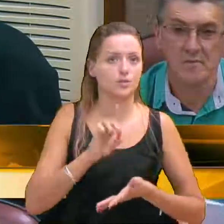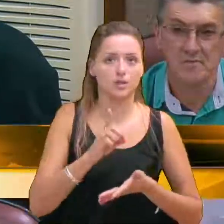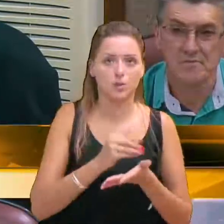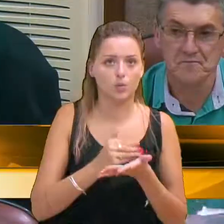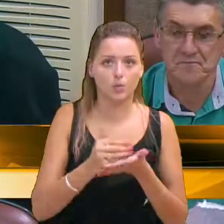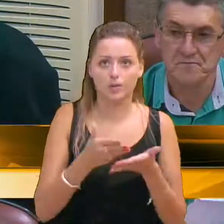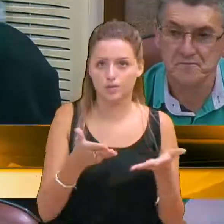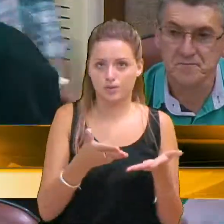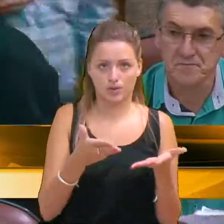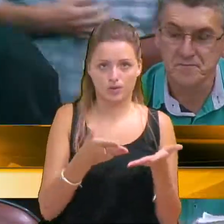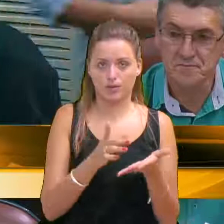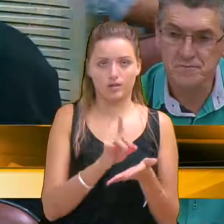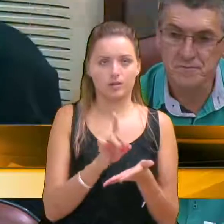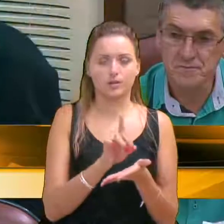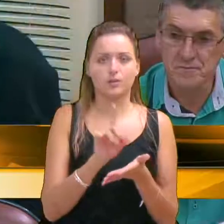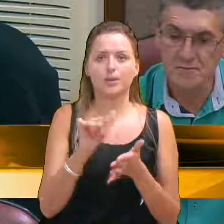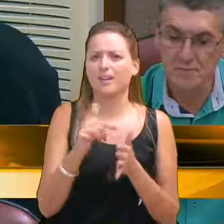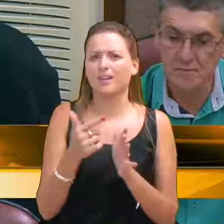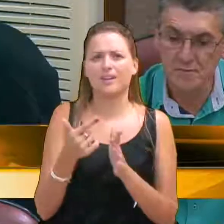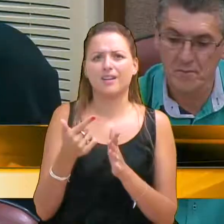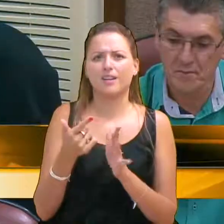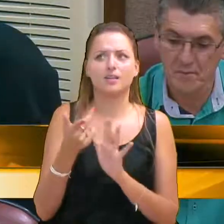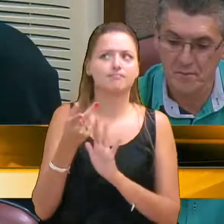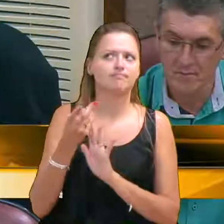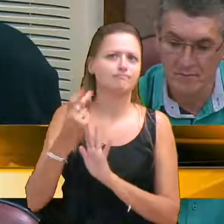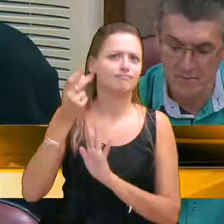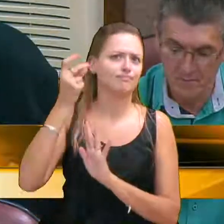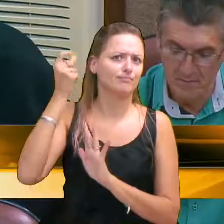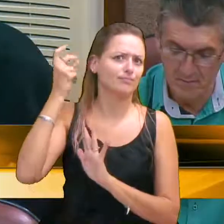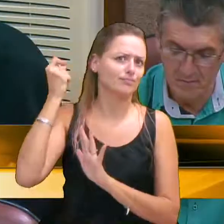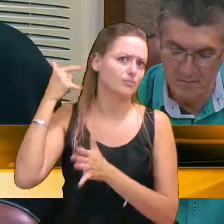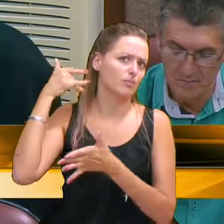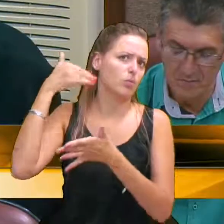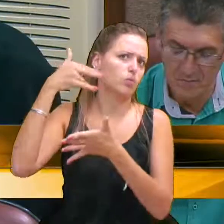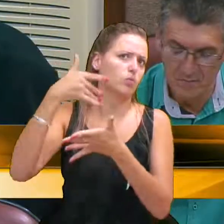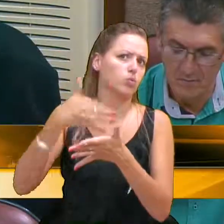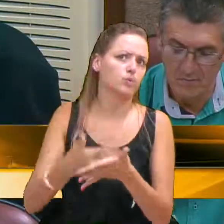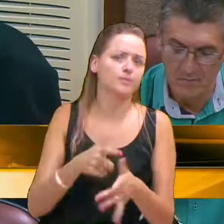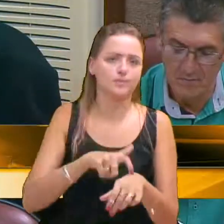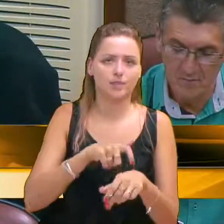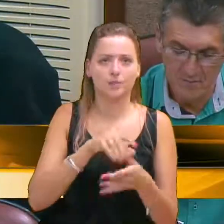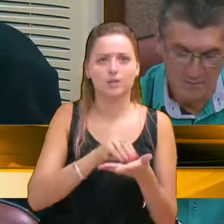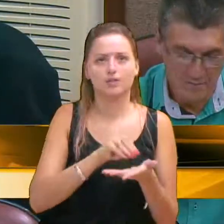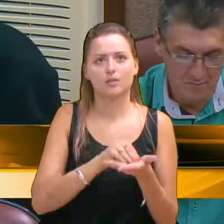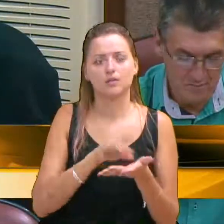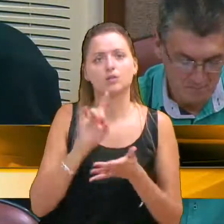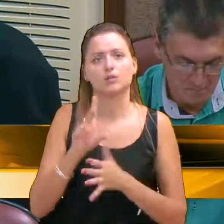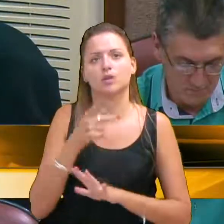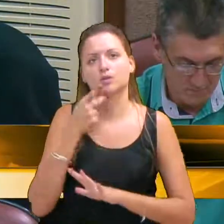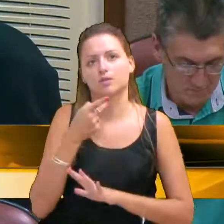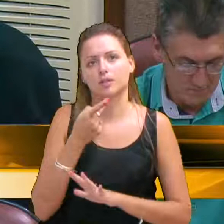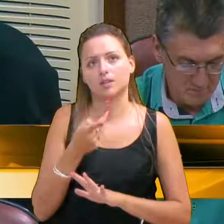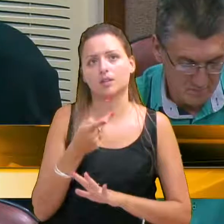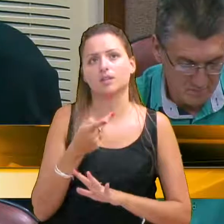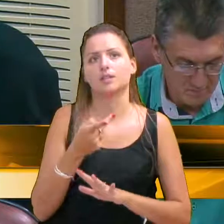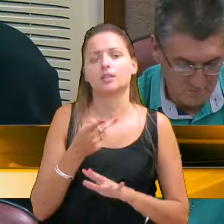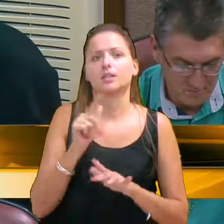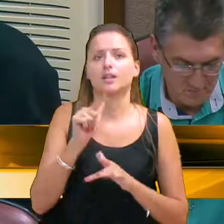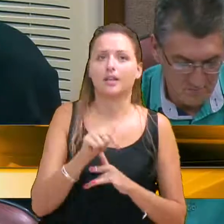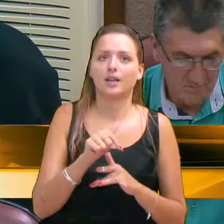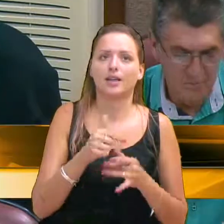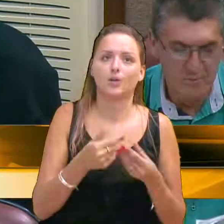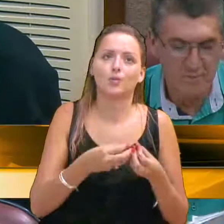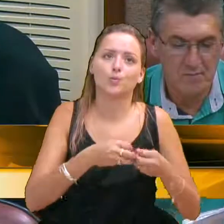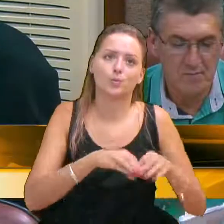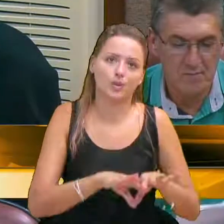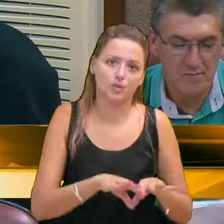agora, ela é histórica. Então... de fato, só para a gente ressaltar, né, que foi muito por nós, né, por